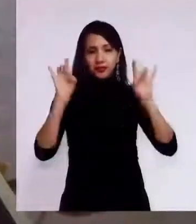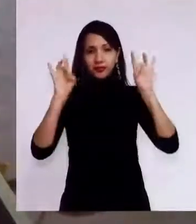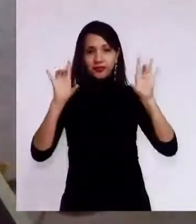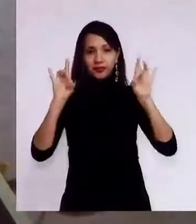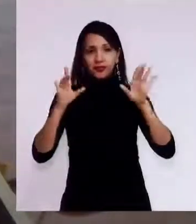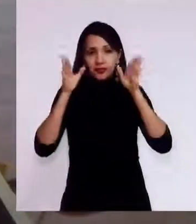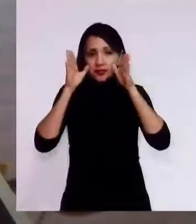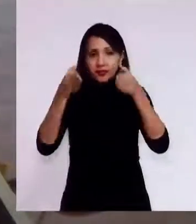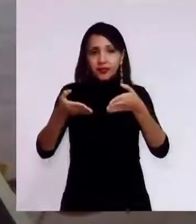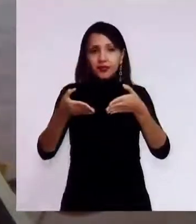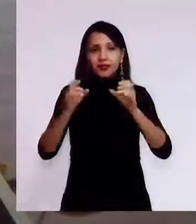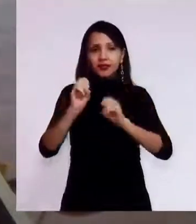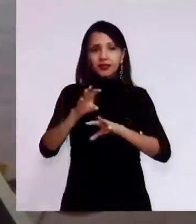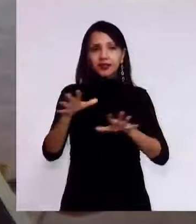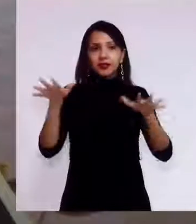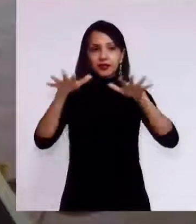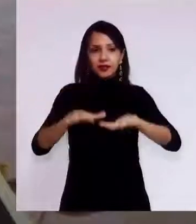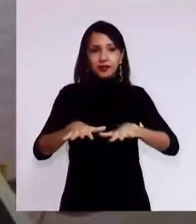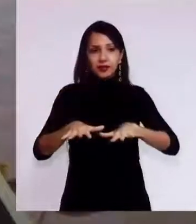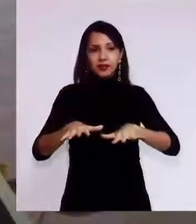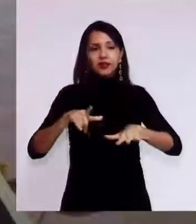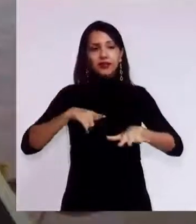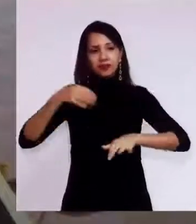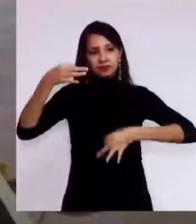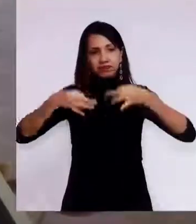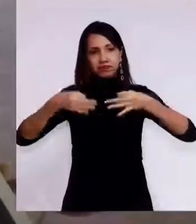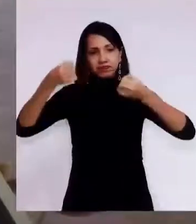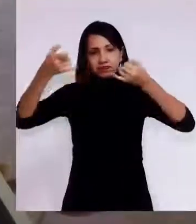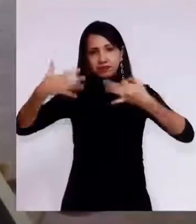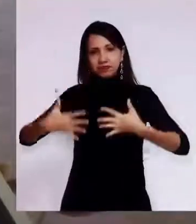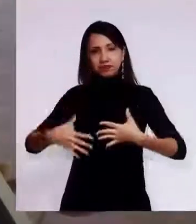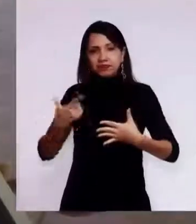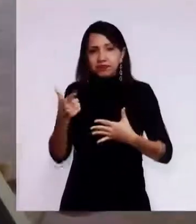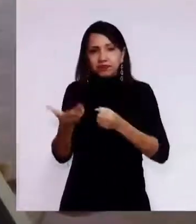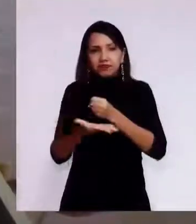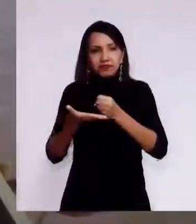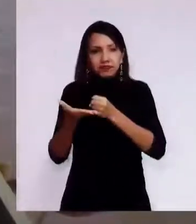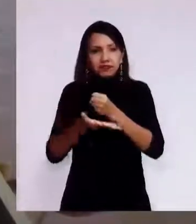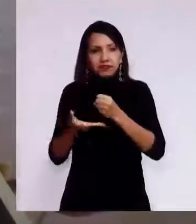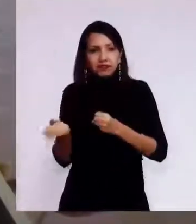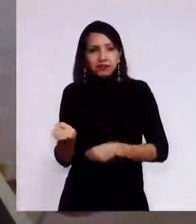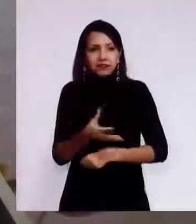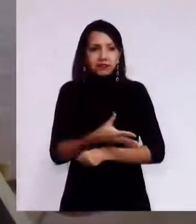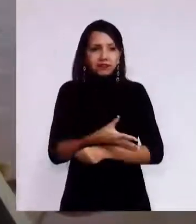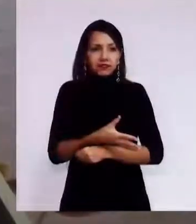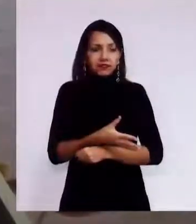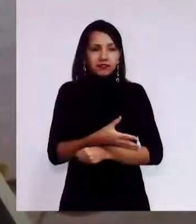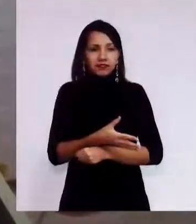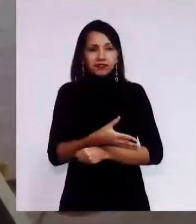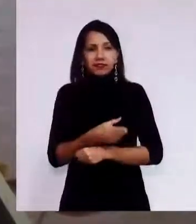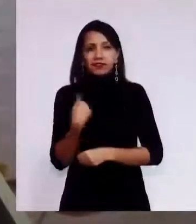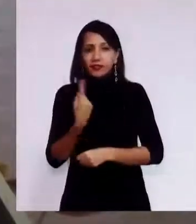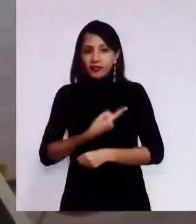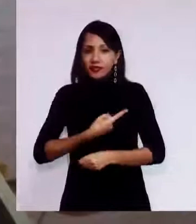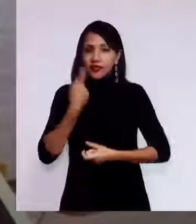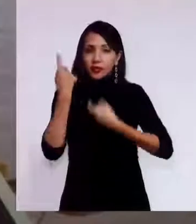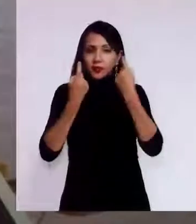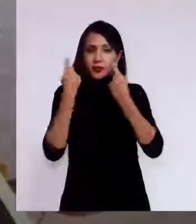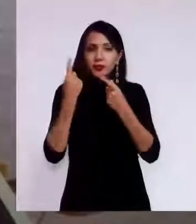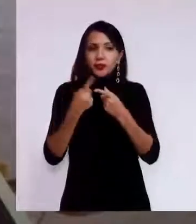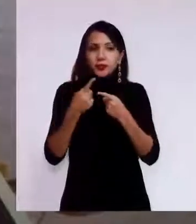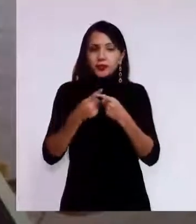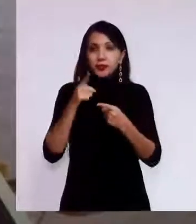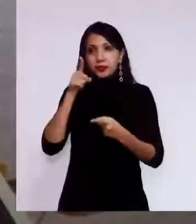educação inclusiva, sob a justificativa sem fundamento de atualização. Essa é a preocupação, porque